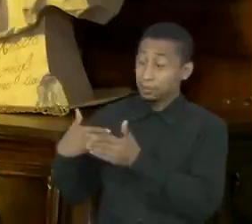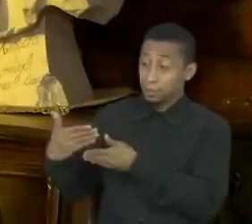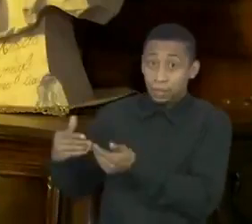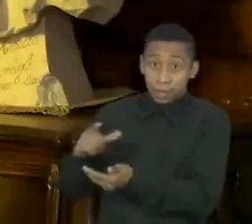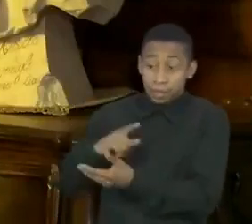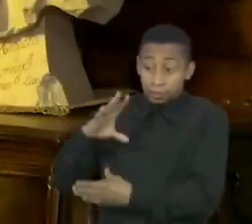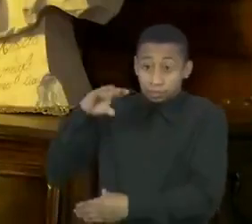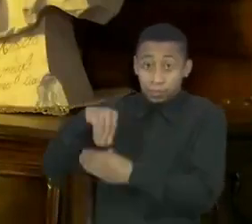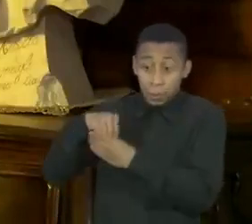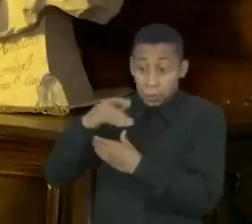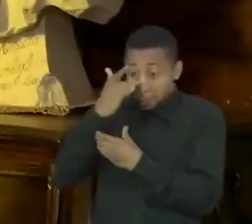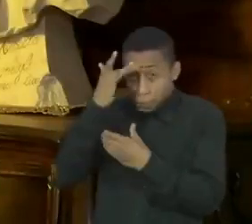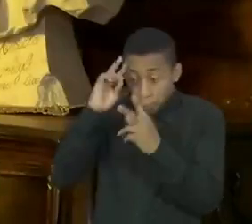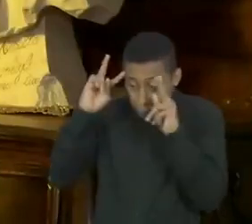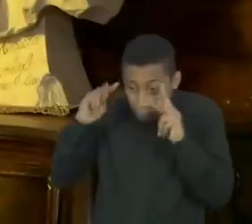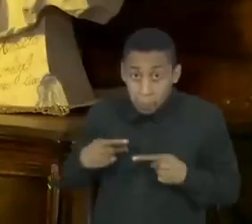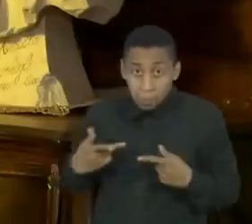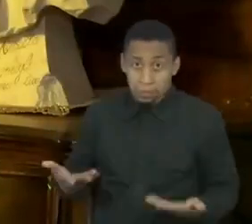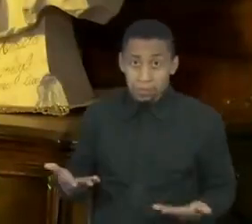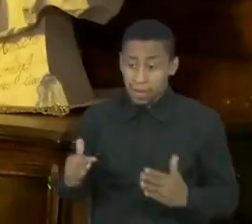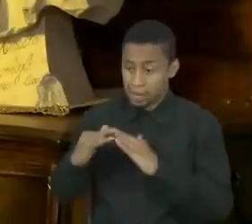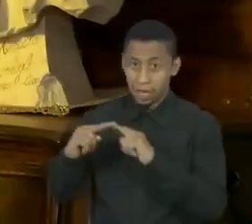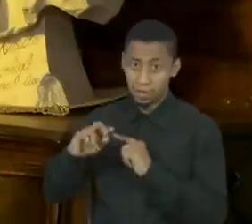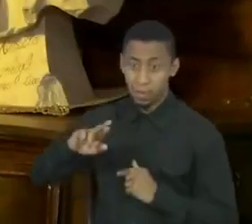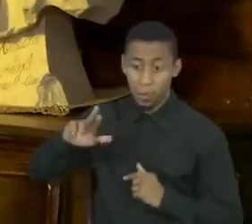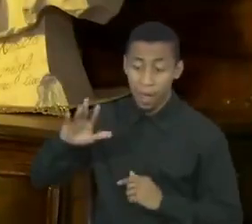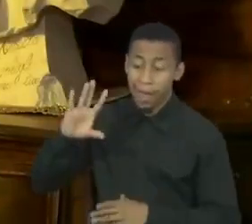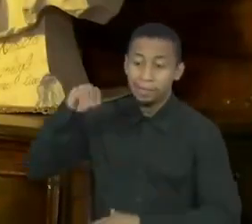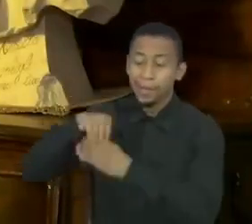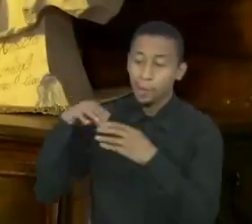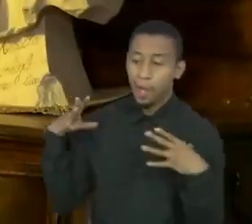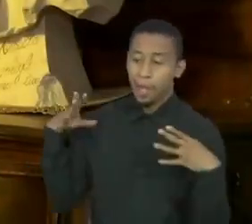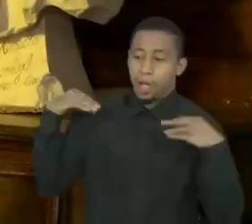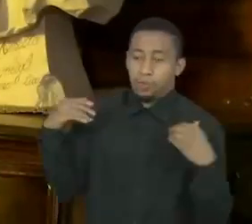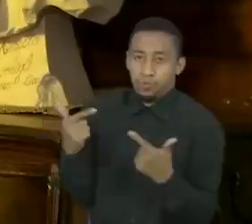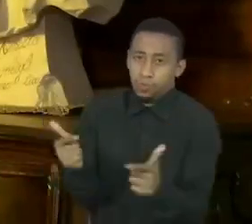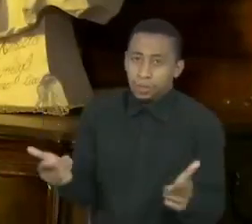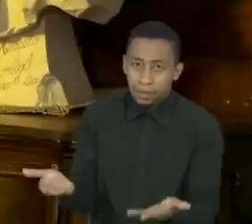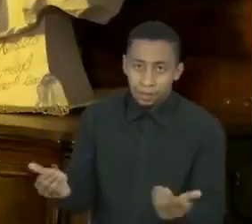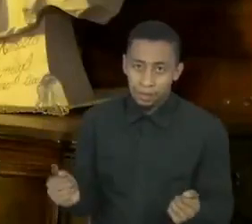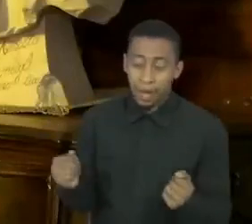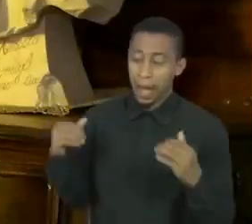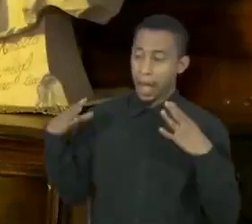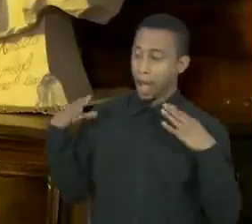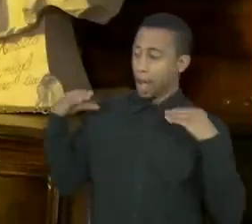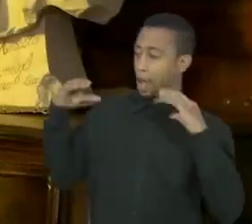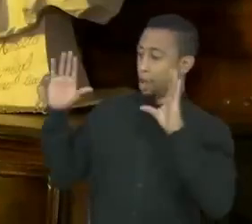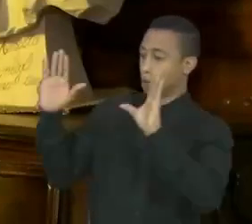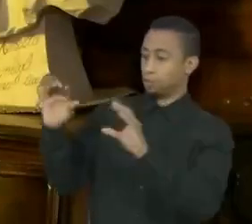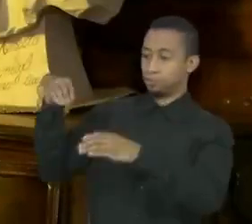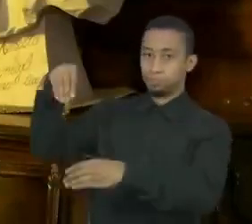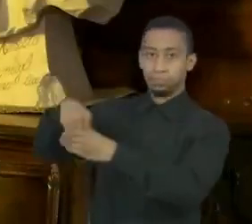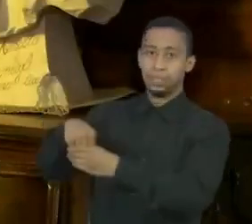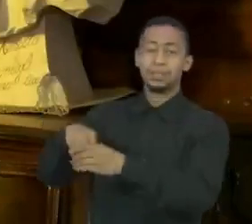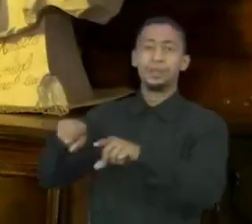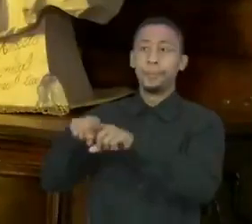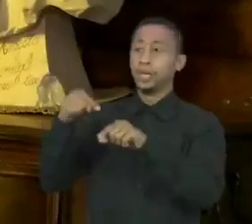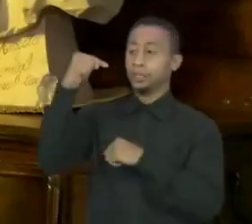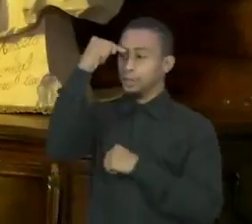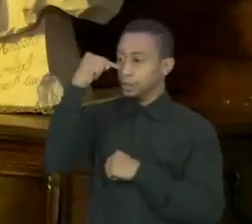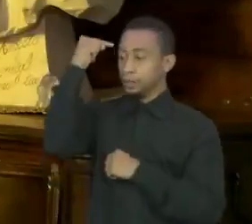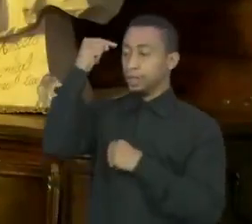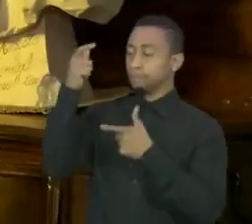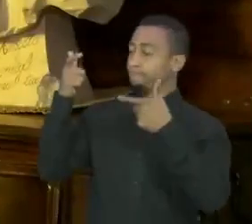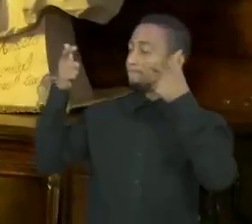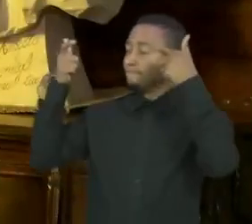pessoas humanas, não é feita de anjos. E por isso também na Igreja não há só santos, há pecadores também. Porém,